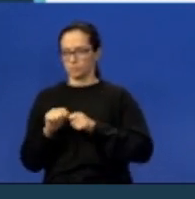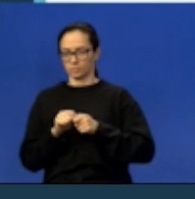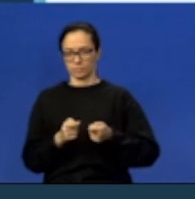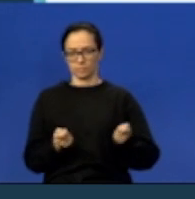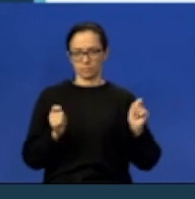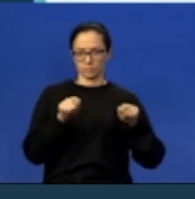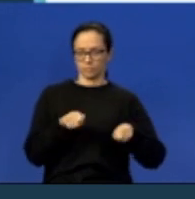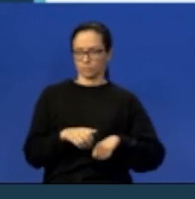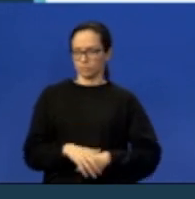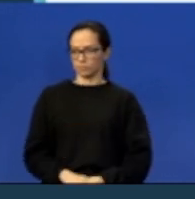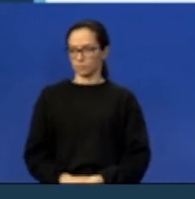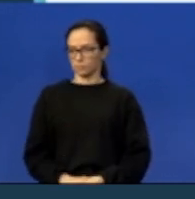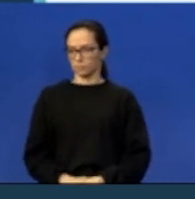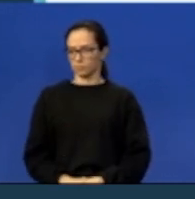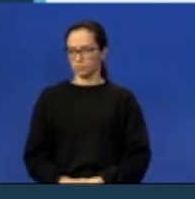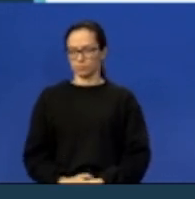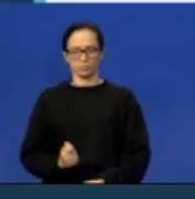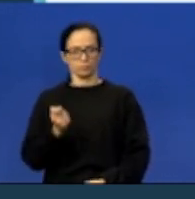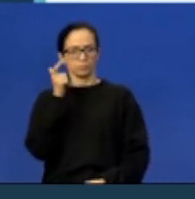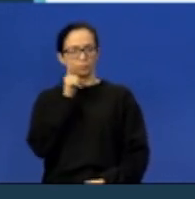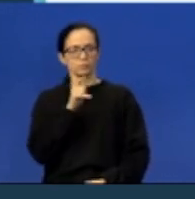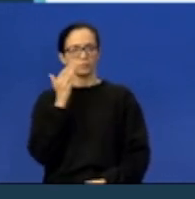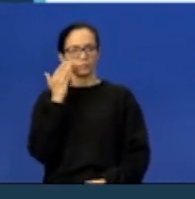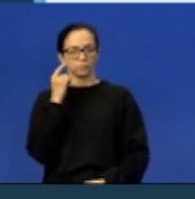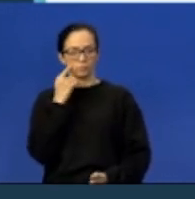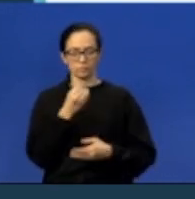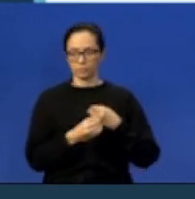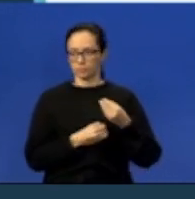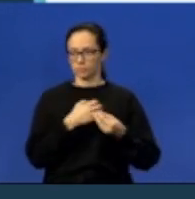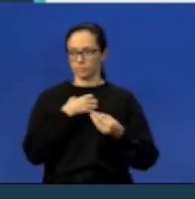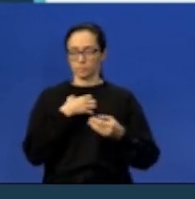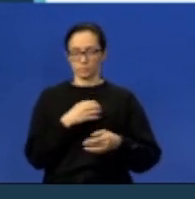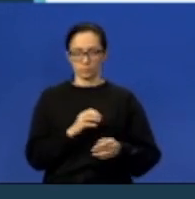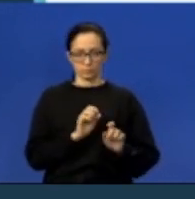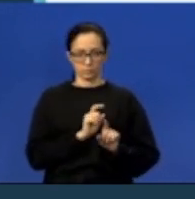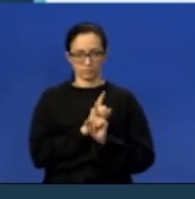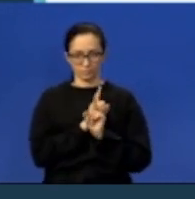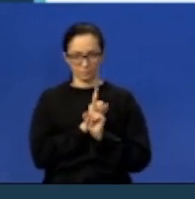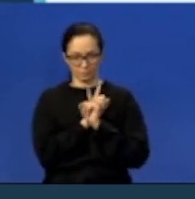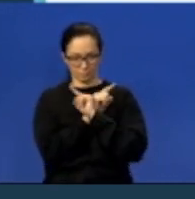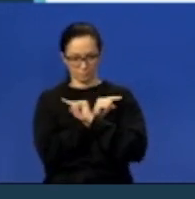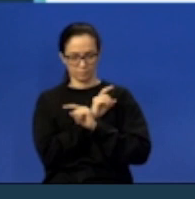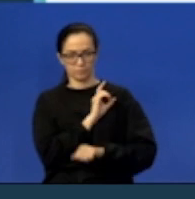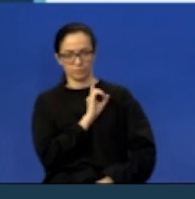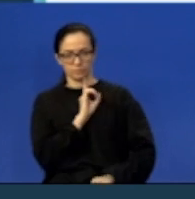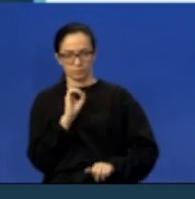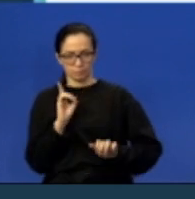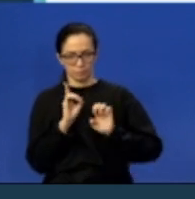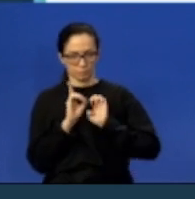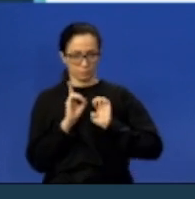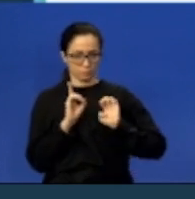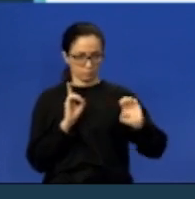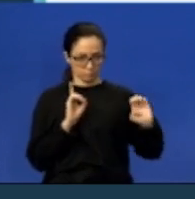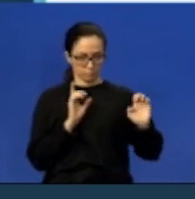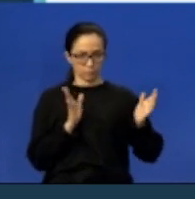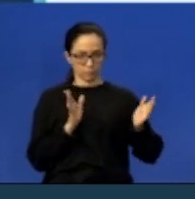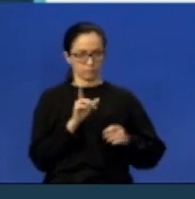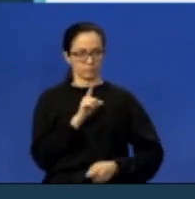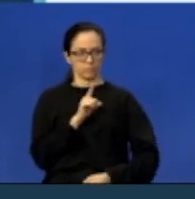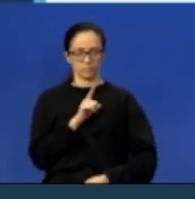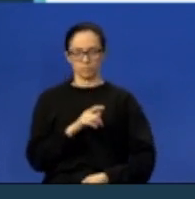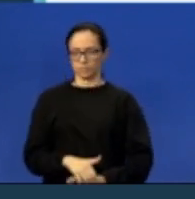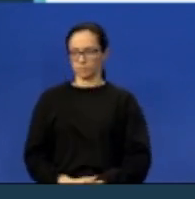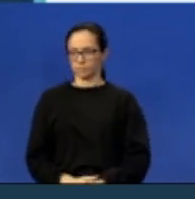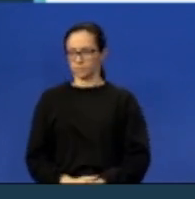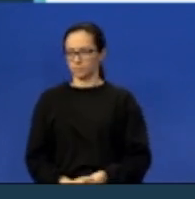para o ventrículo. Lembrando que a gente tem, né, o átrio esquerdo e o átrio direito, o ventrículo direito e o ventrículo esquerdo. O